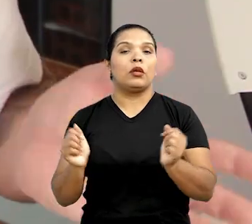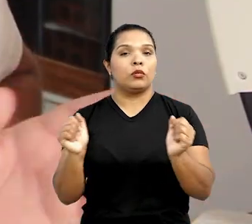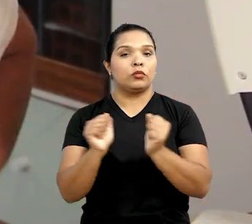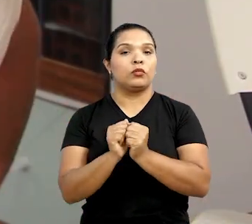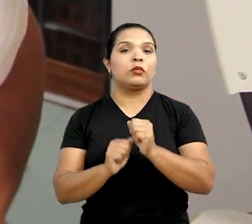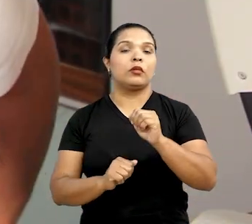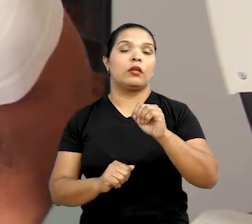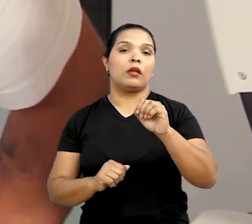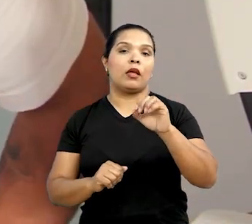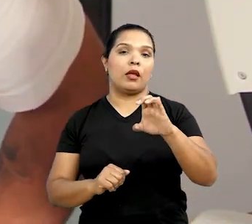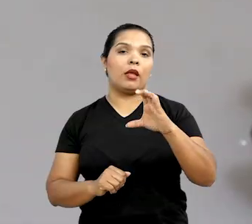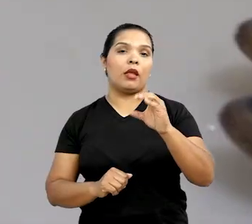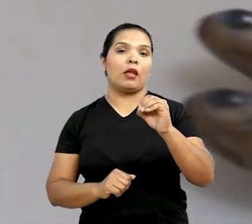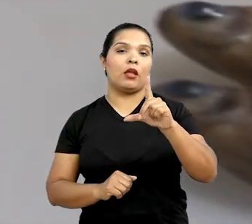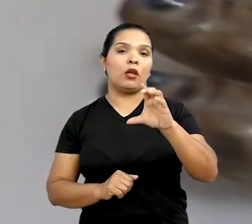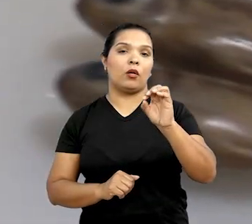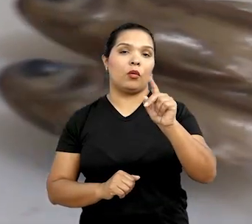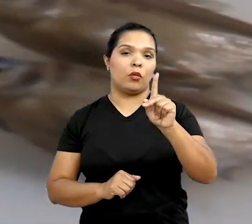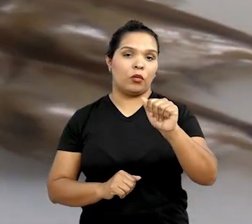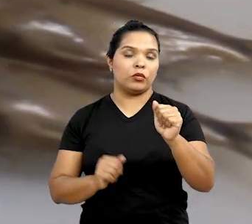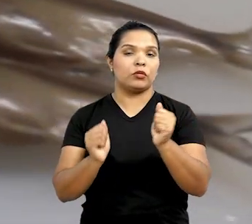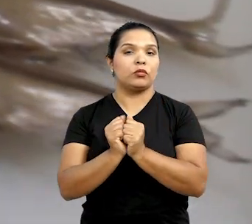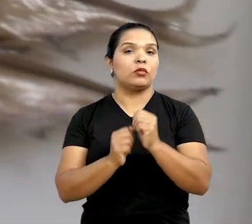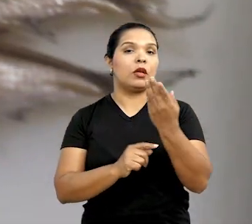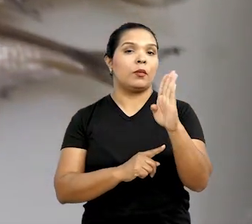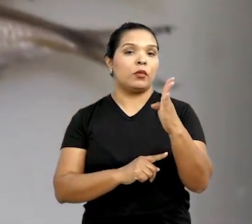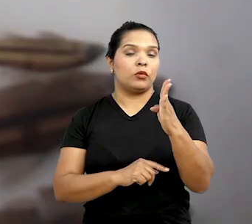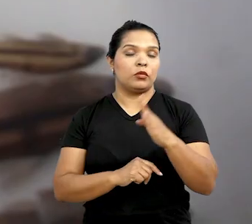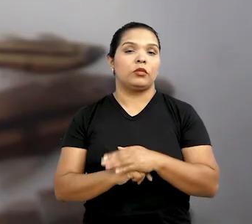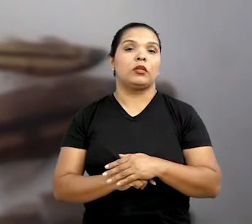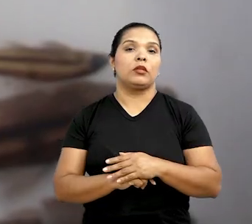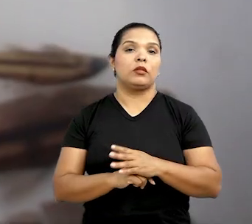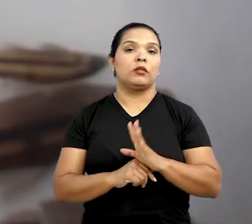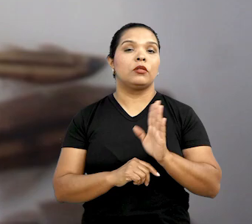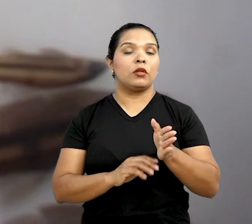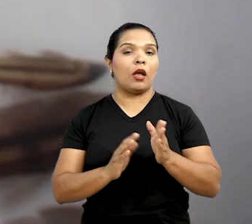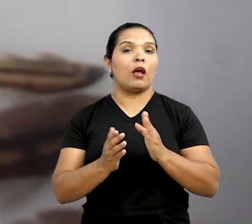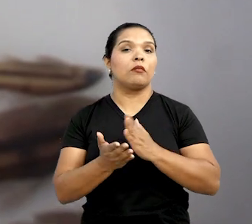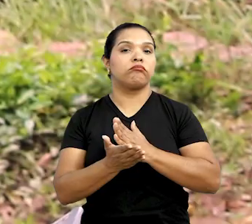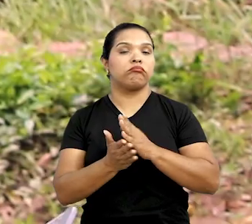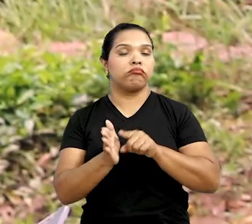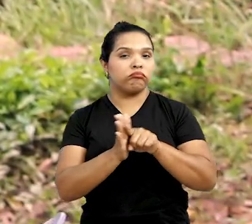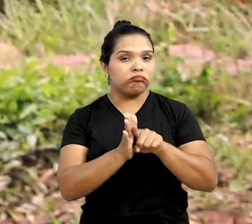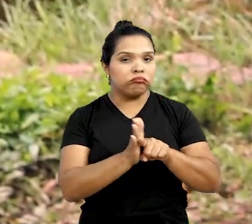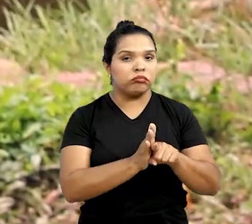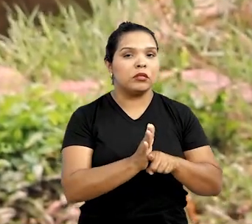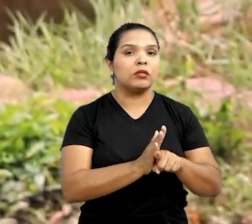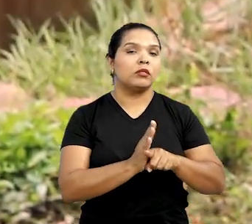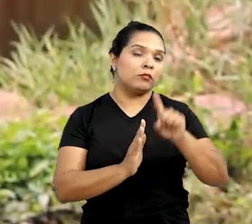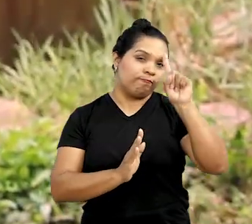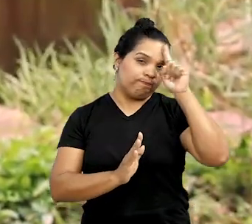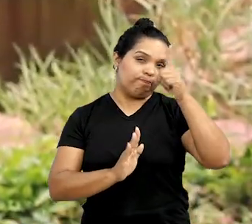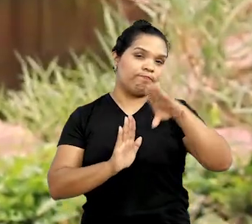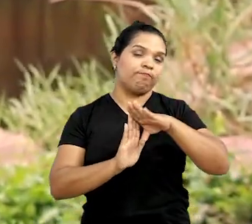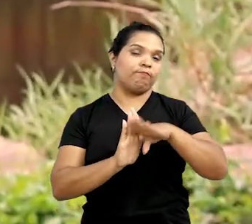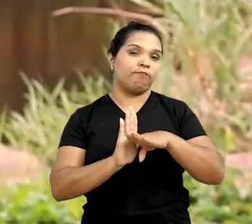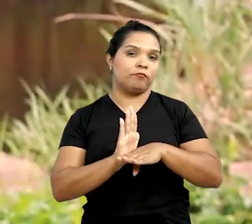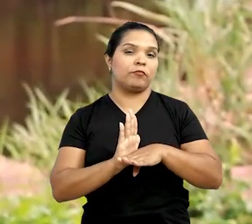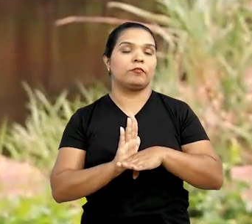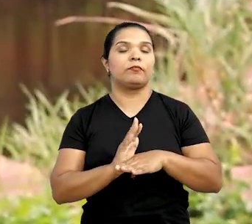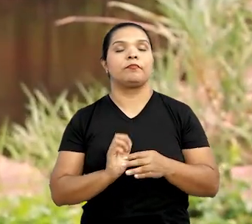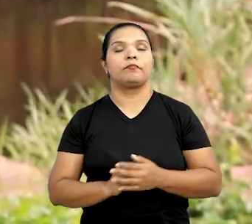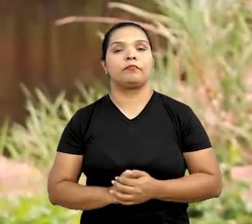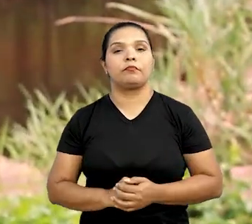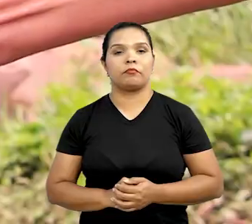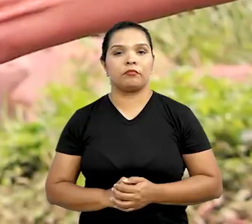e a biologia desses organismos. Os primeiros resultados do inventário já foram apurados. O professor Alexandre Clistenes oferece